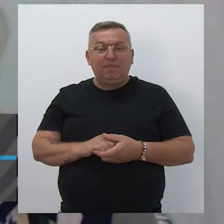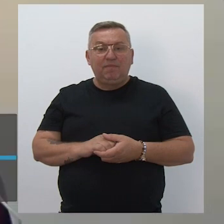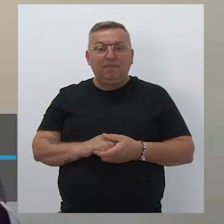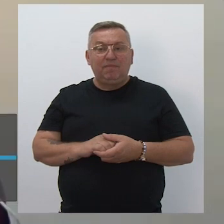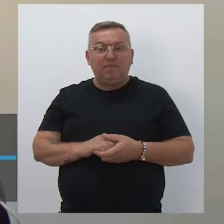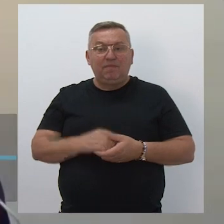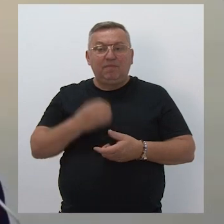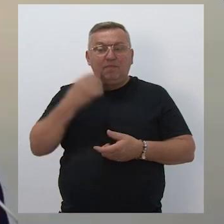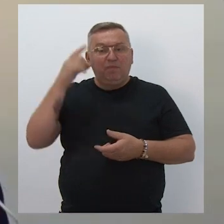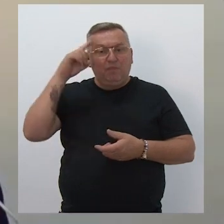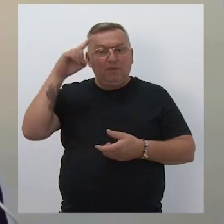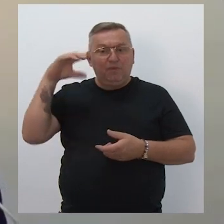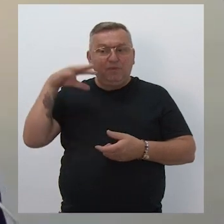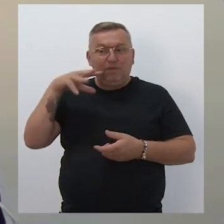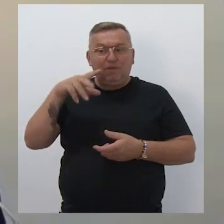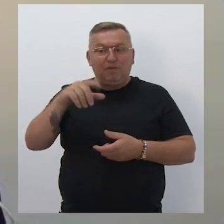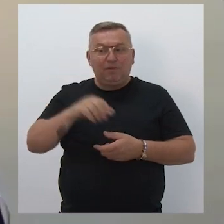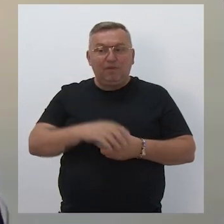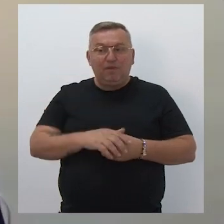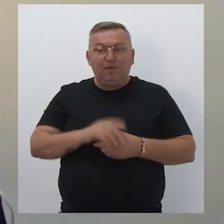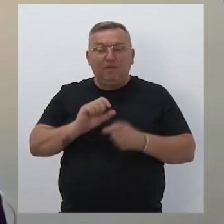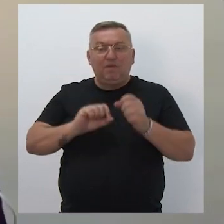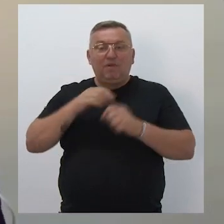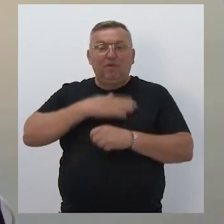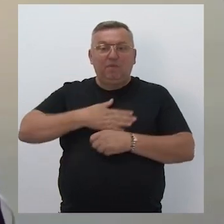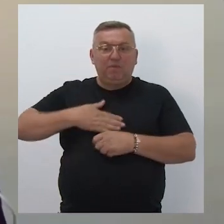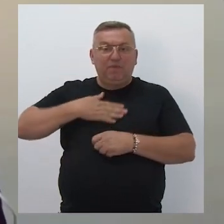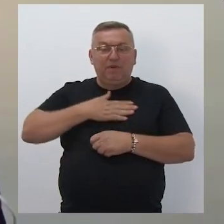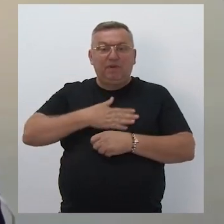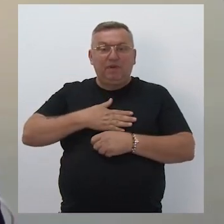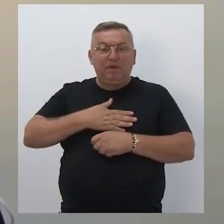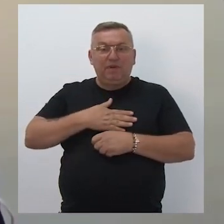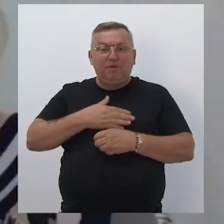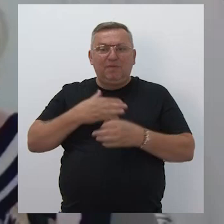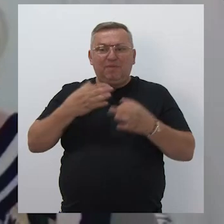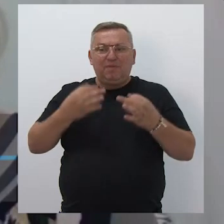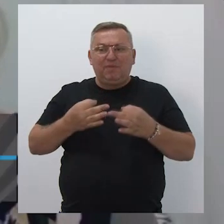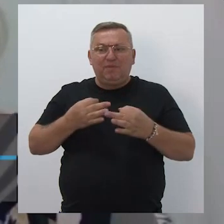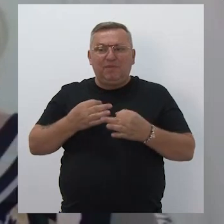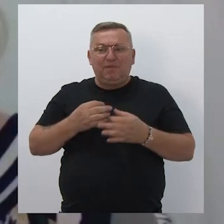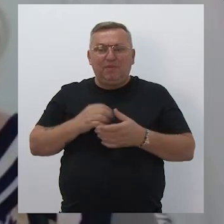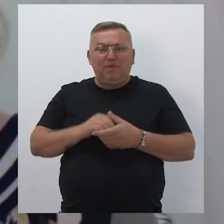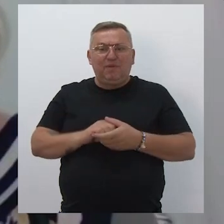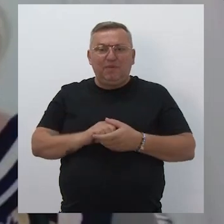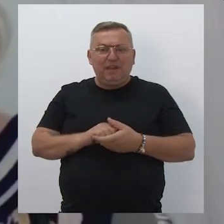Bom dia a todos e todas. É um prazer enorme poder estar com